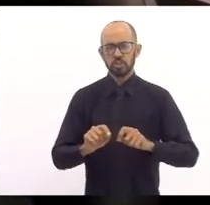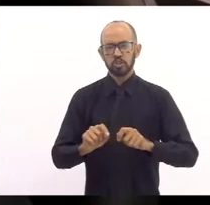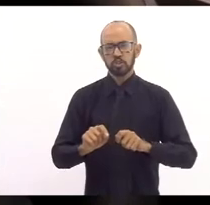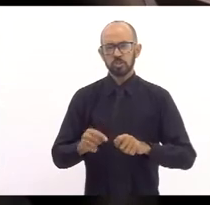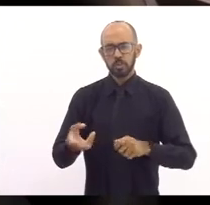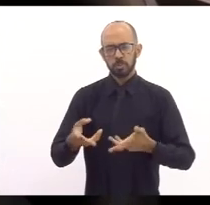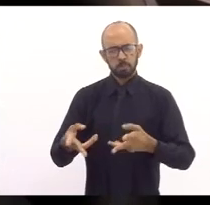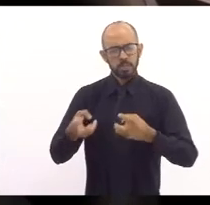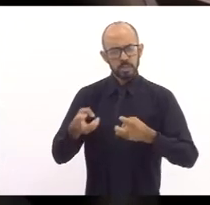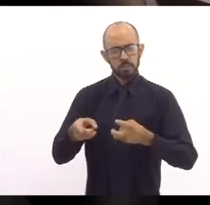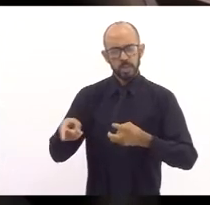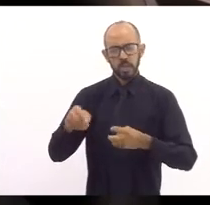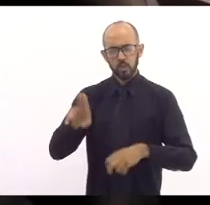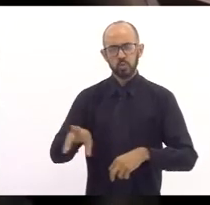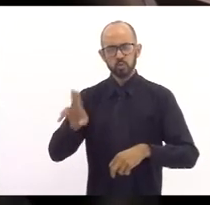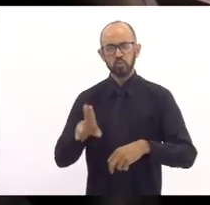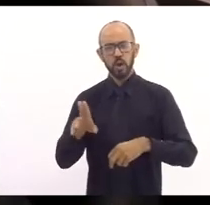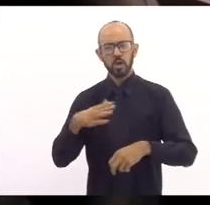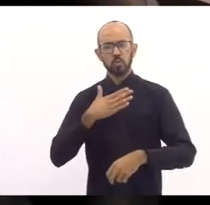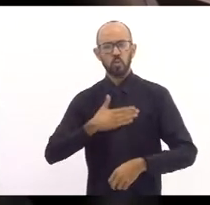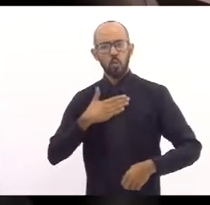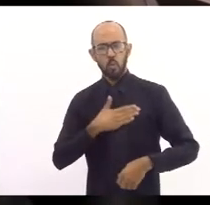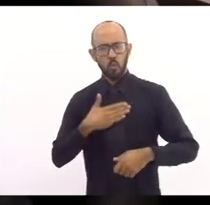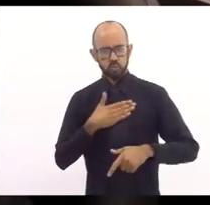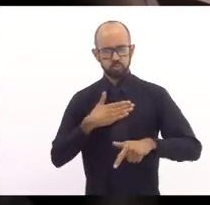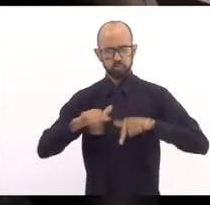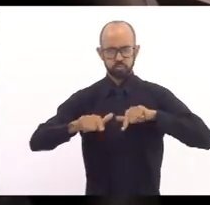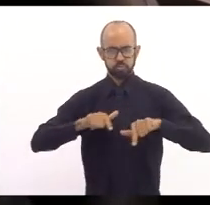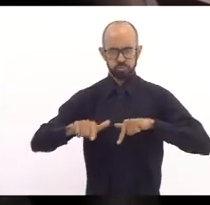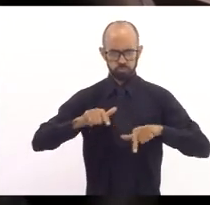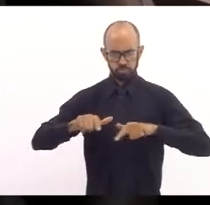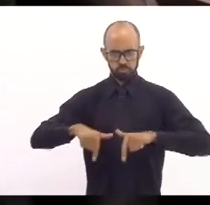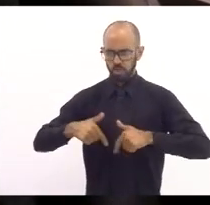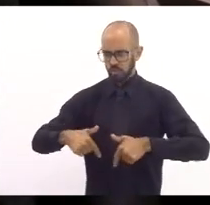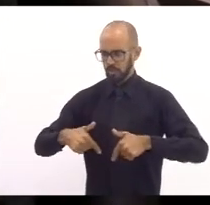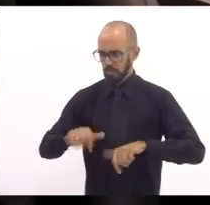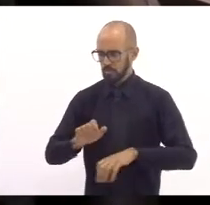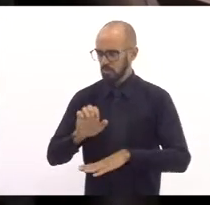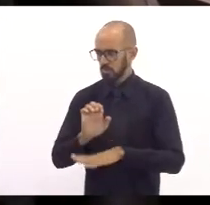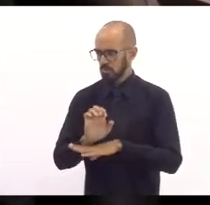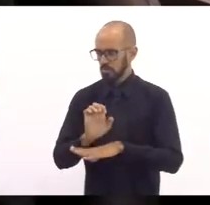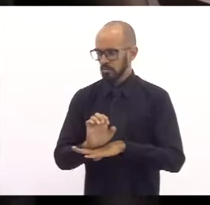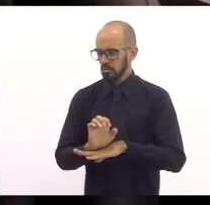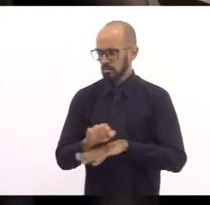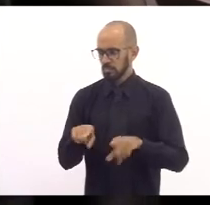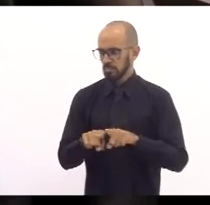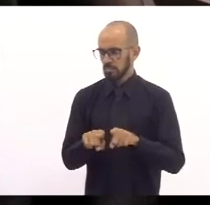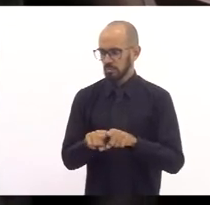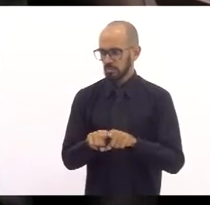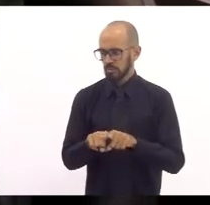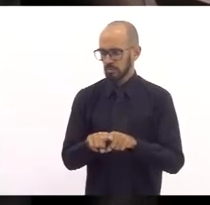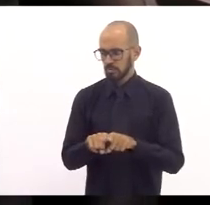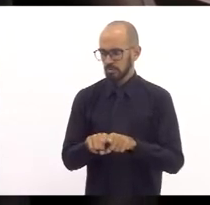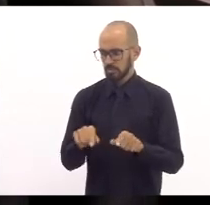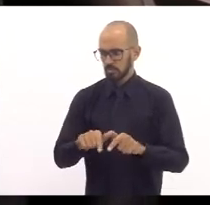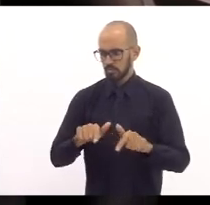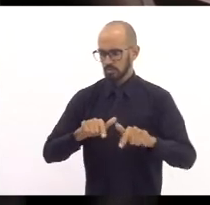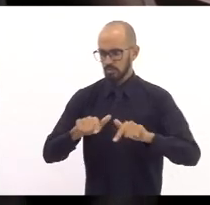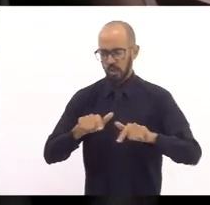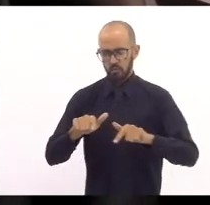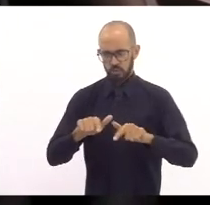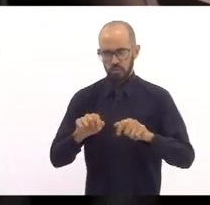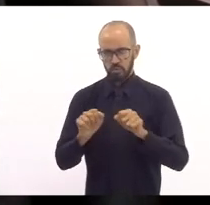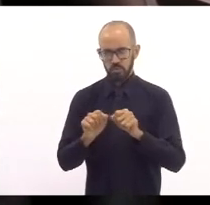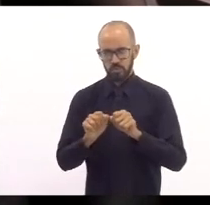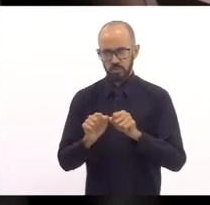uma sensação de retorno de serviço, de atuação do Estado e de retorno do serviço prestado.